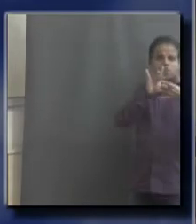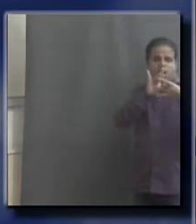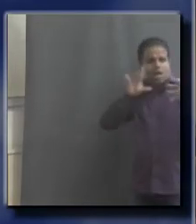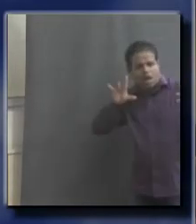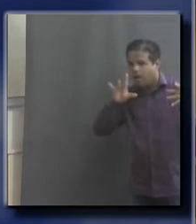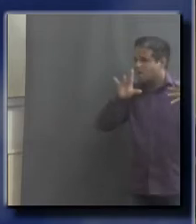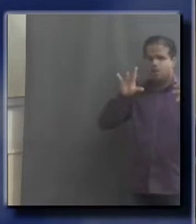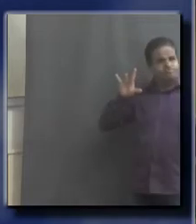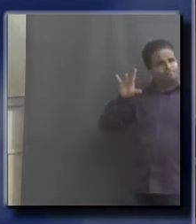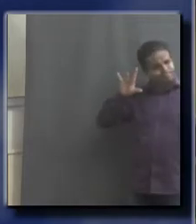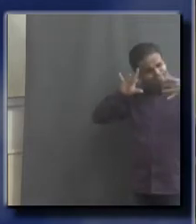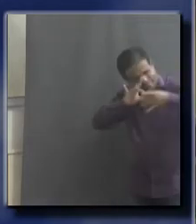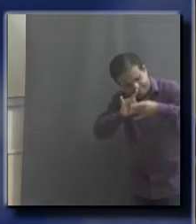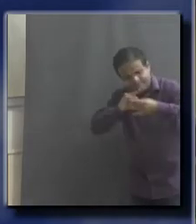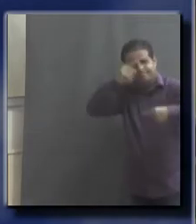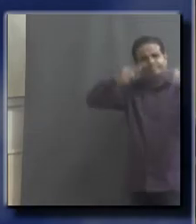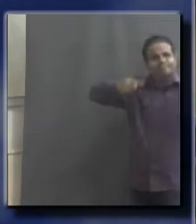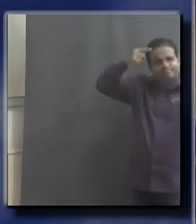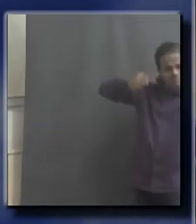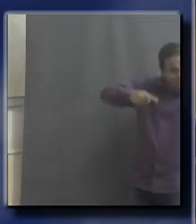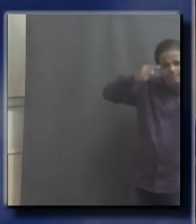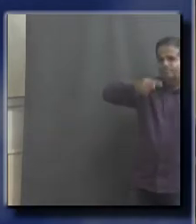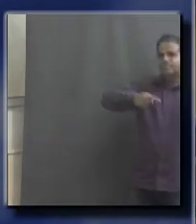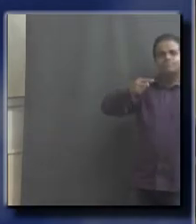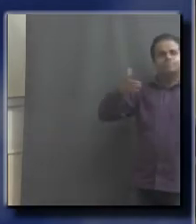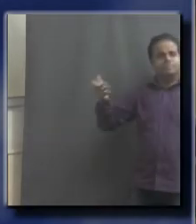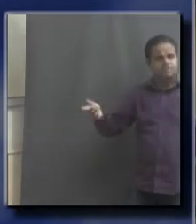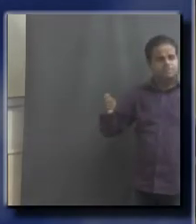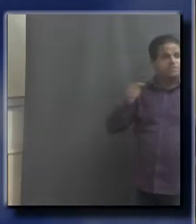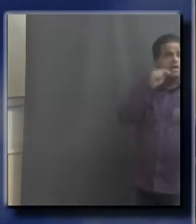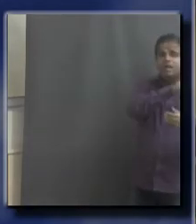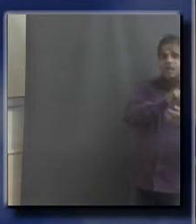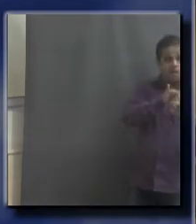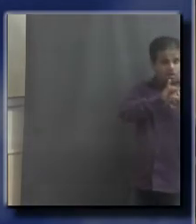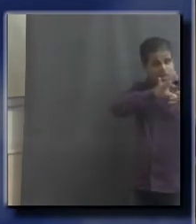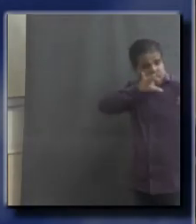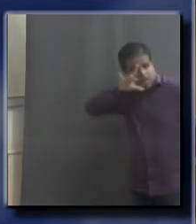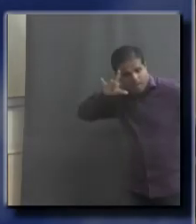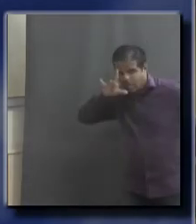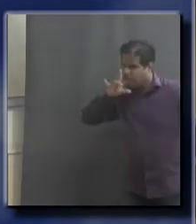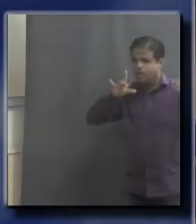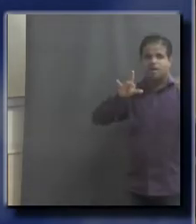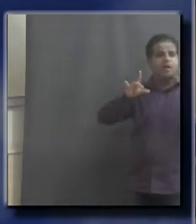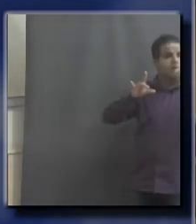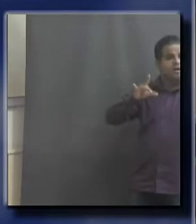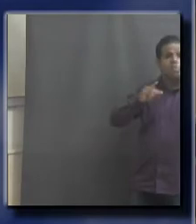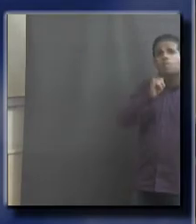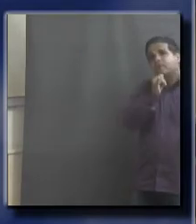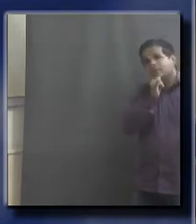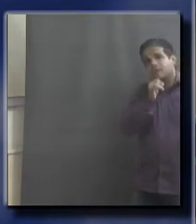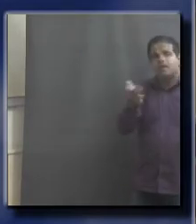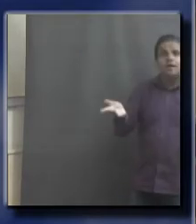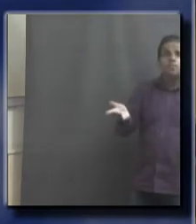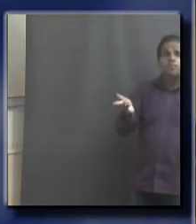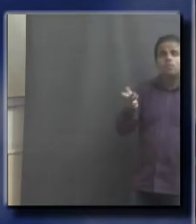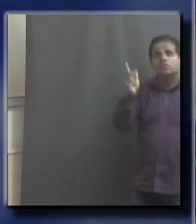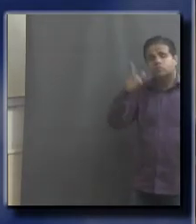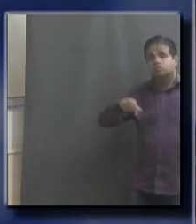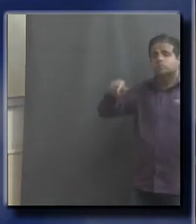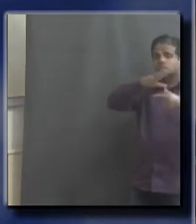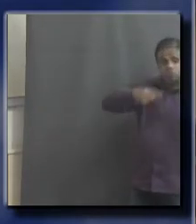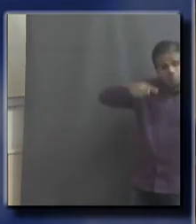desvincula das políticas atuais. Né? Ele não se desvincula, por exemplo,